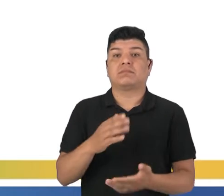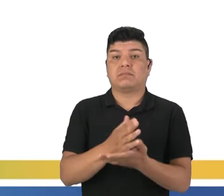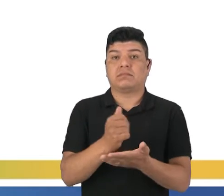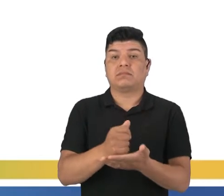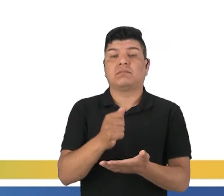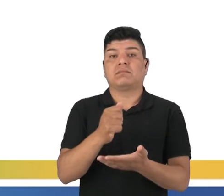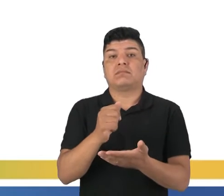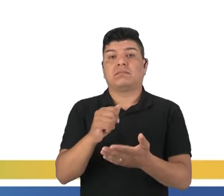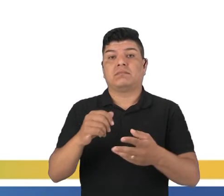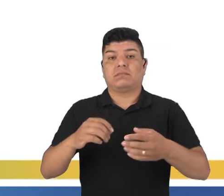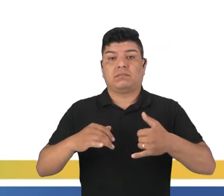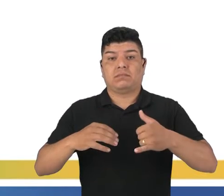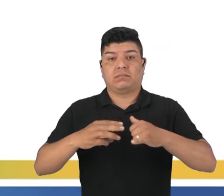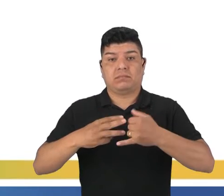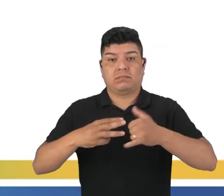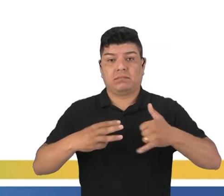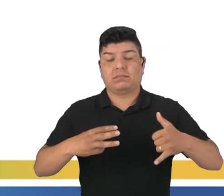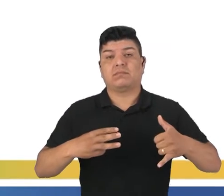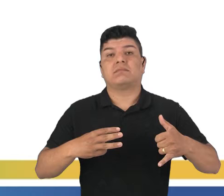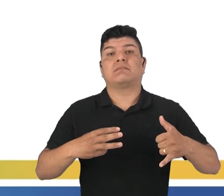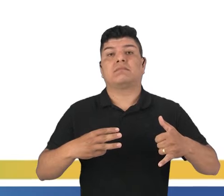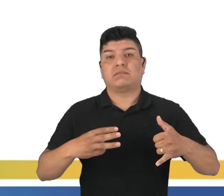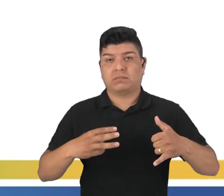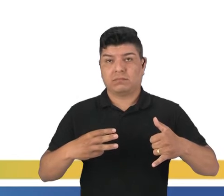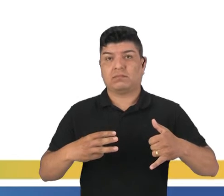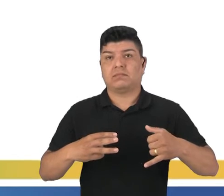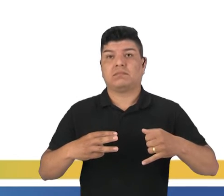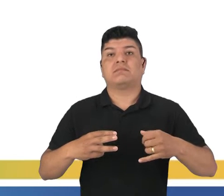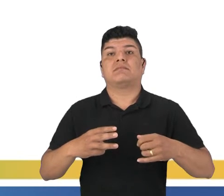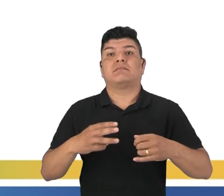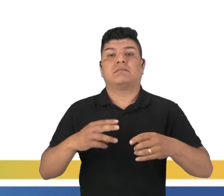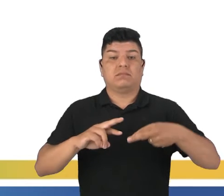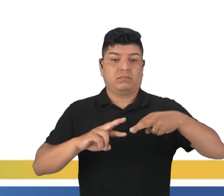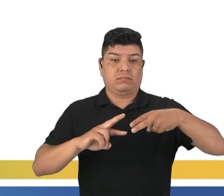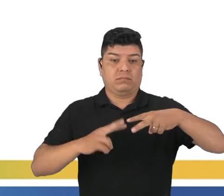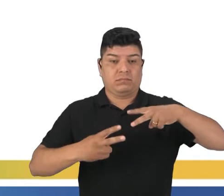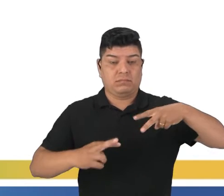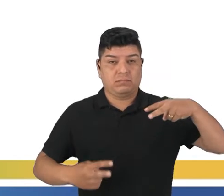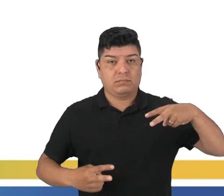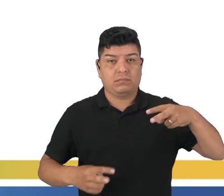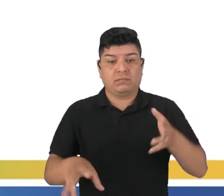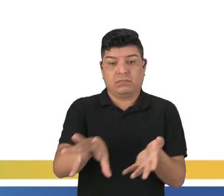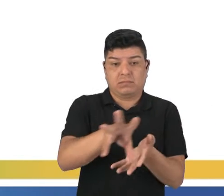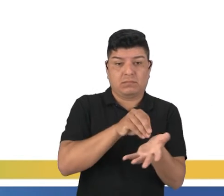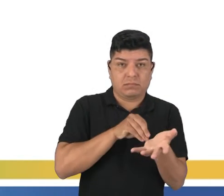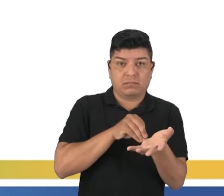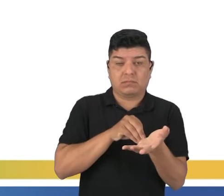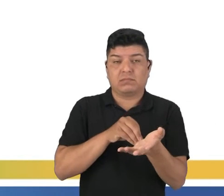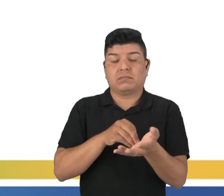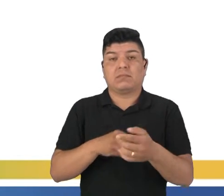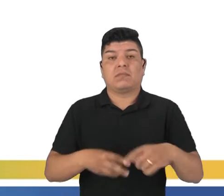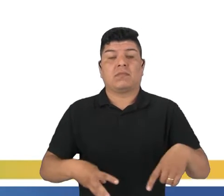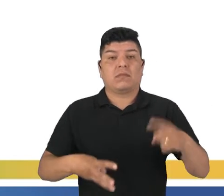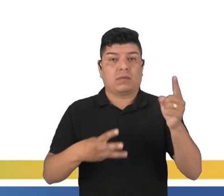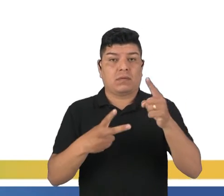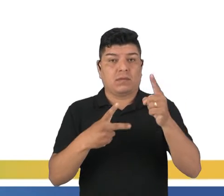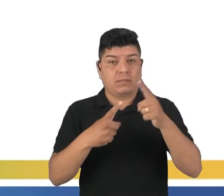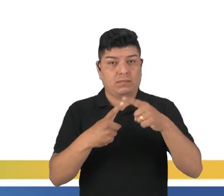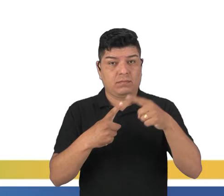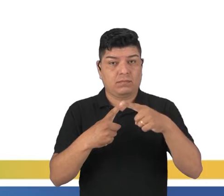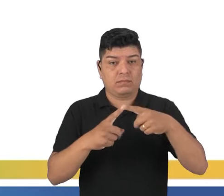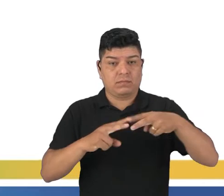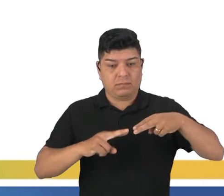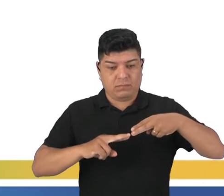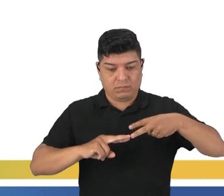que a molécula de DNA ela vai ser transcrita, né? E ocorre da seguinte forma. No primeiro momento ela